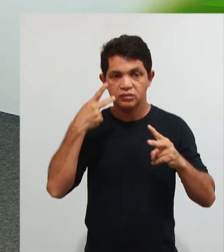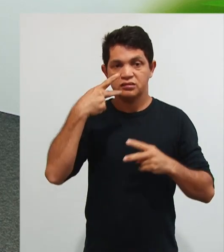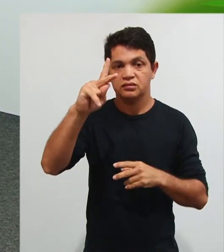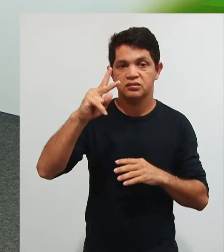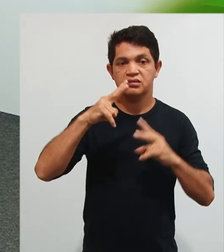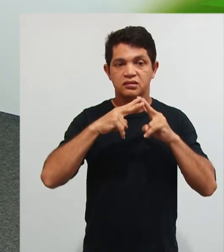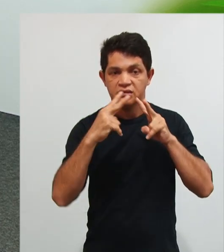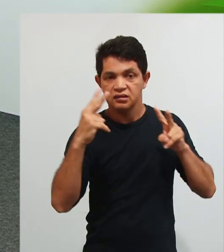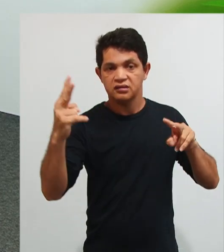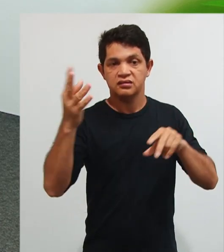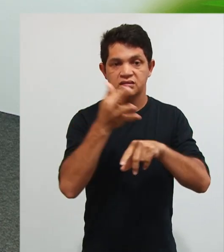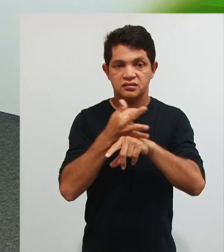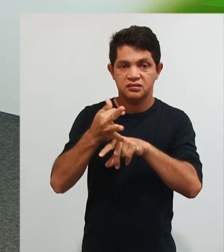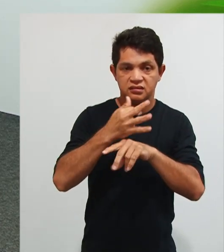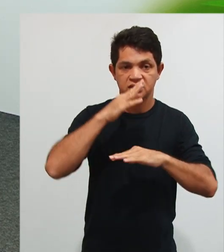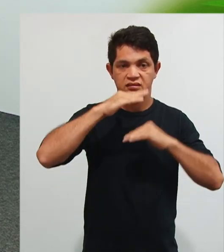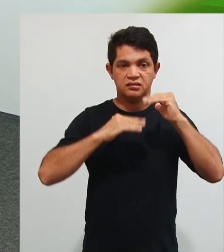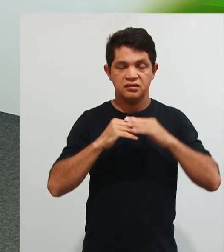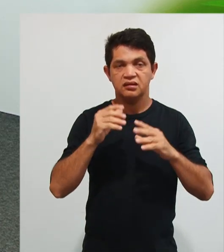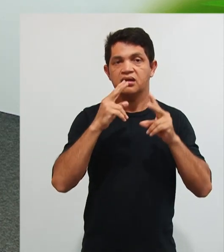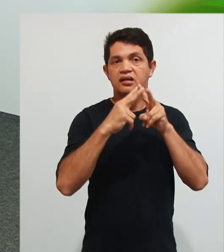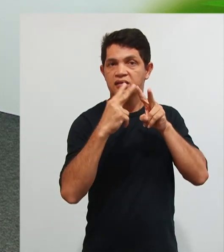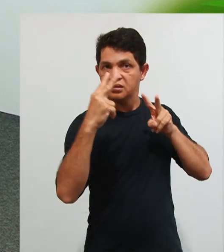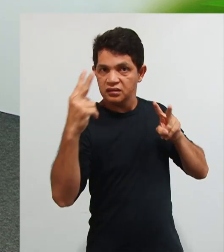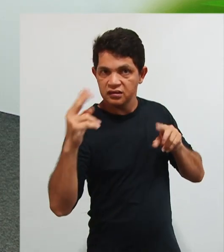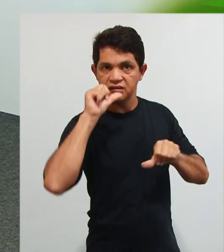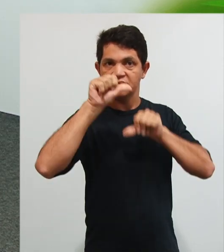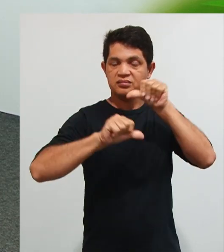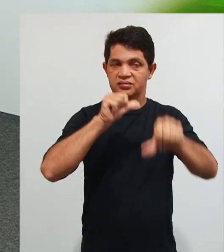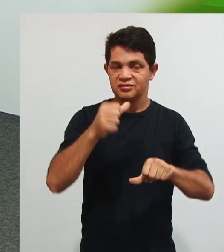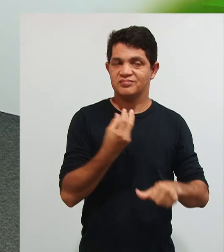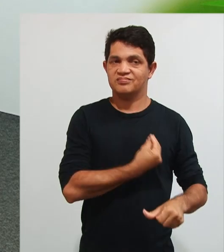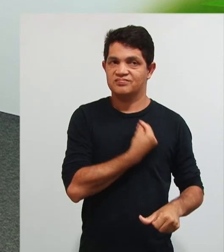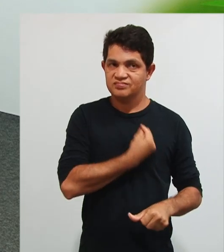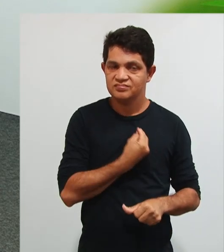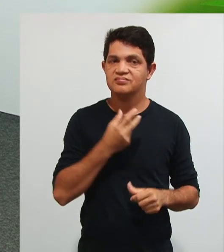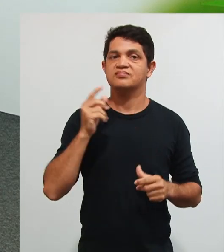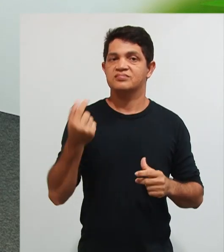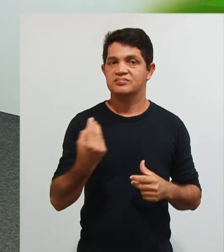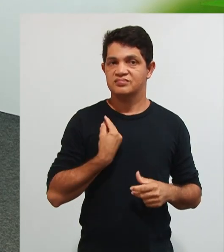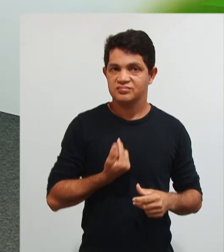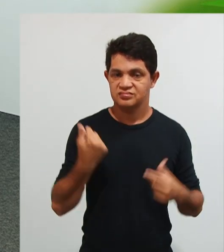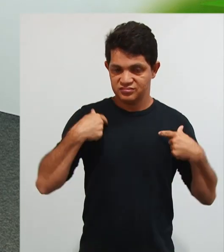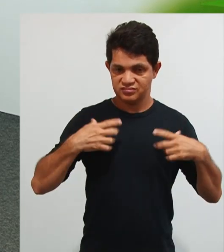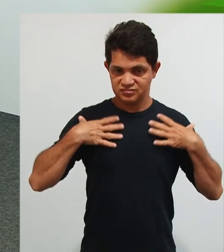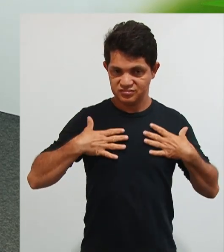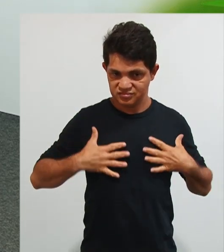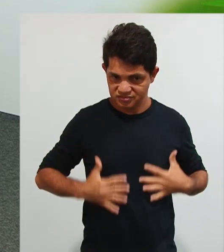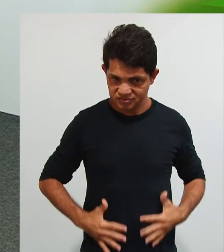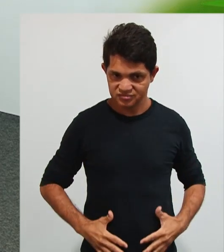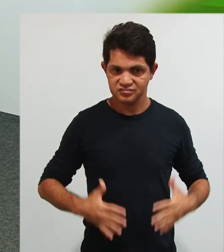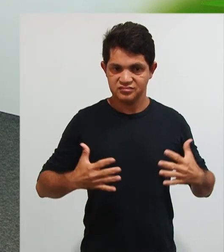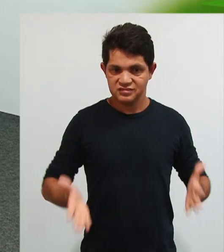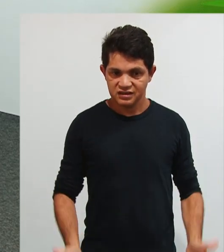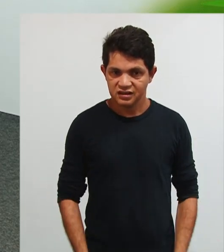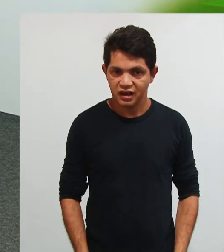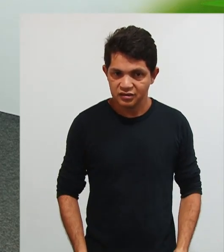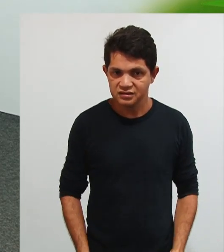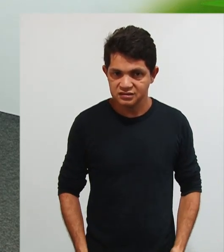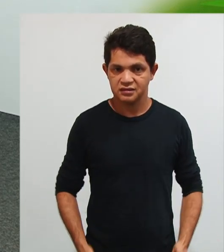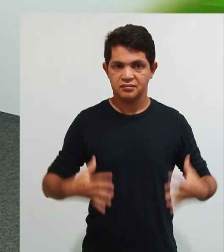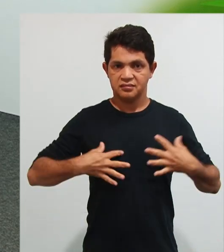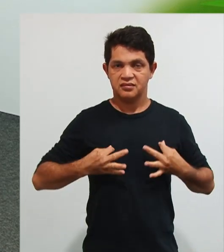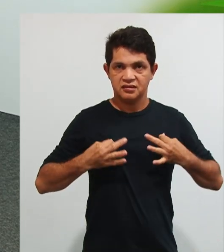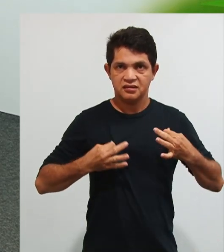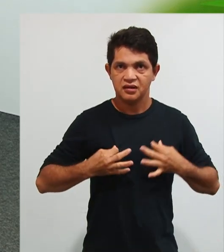sua esfera está escrito EAD Mudando Realidades. Estou vestindo calças pretas,